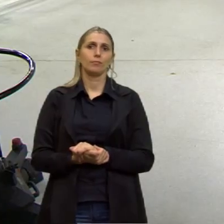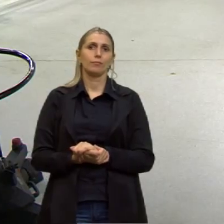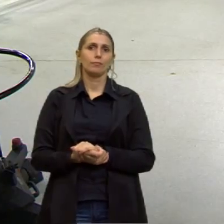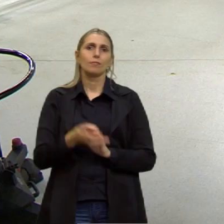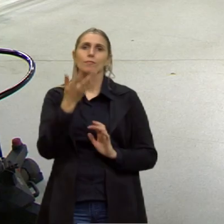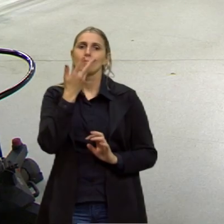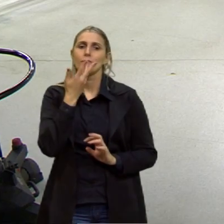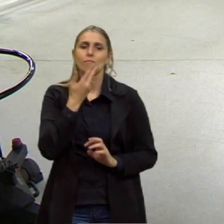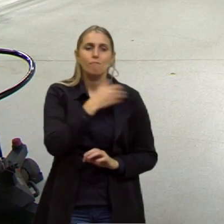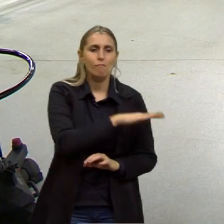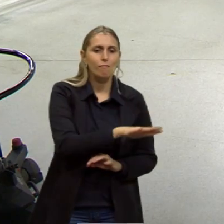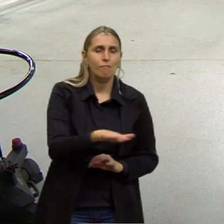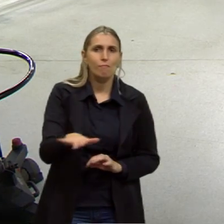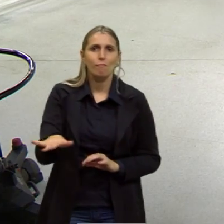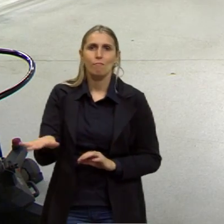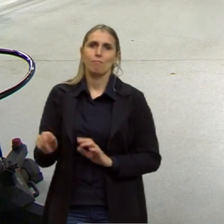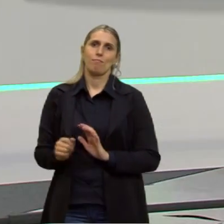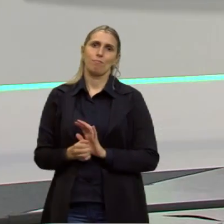criança